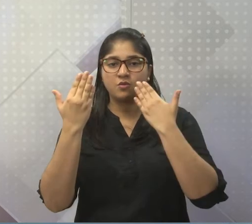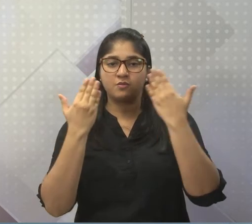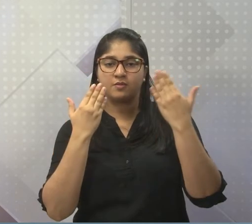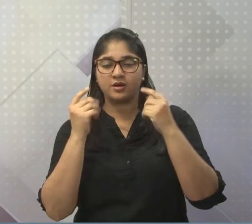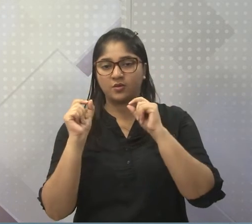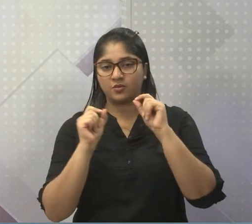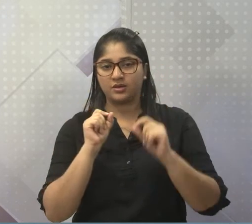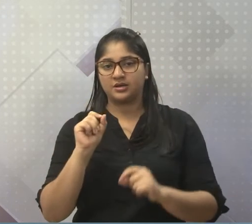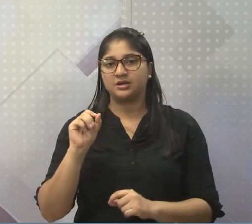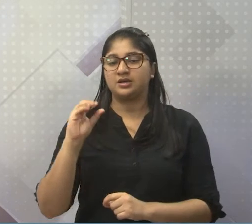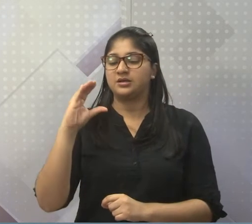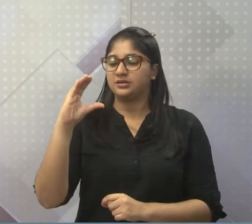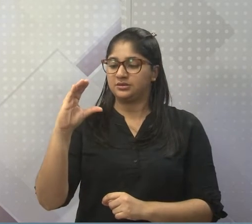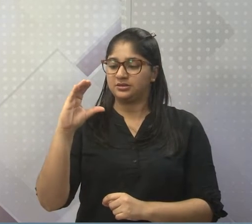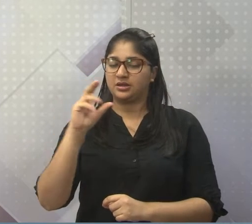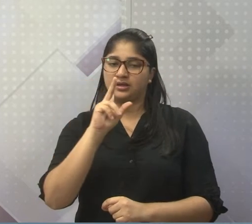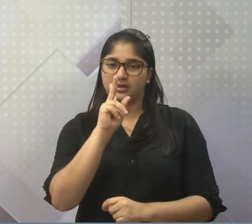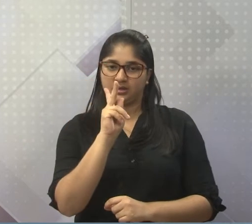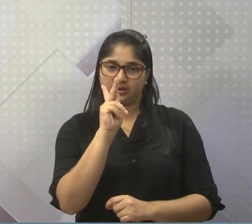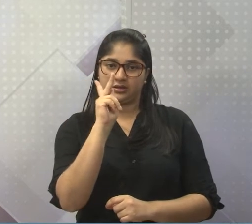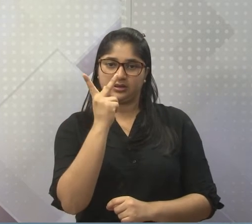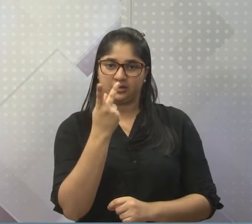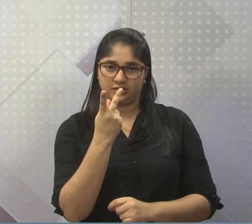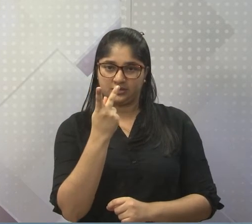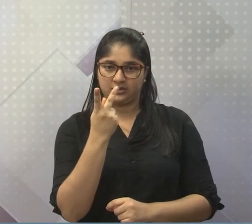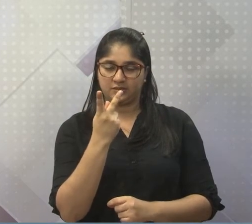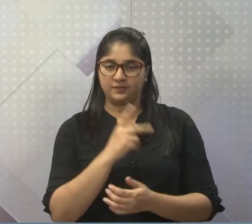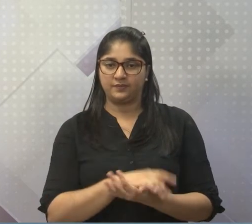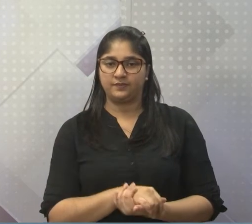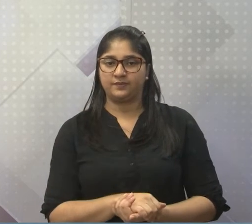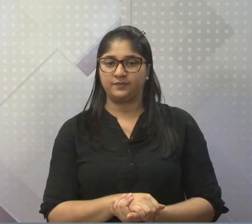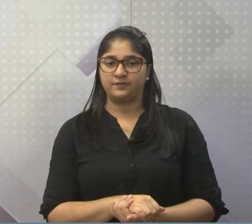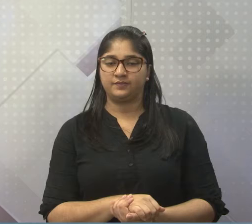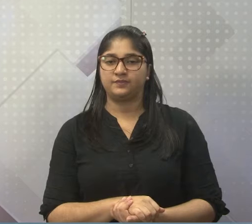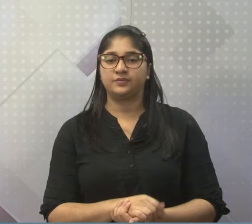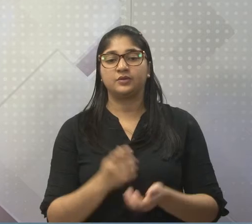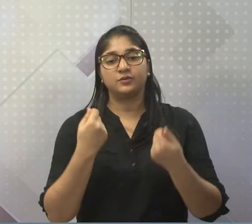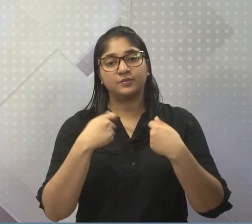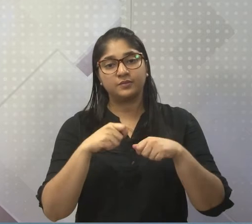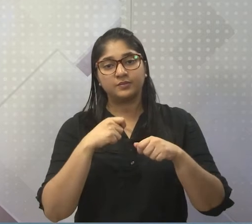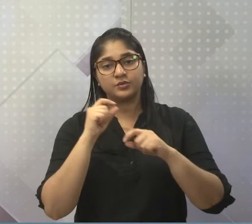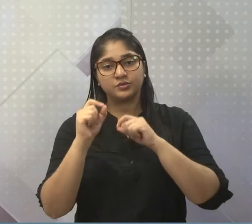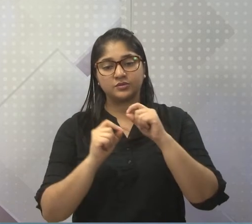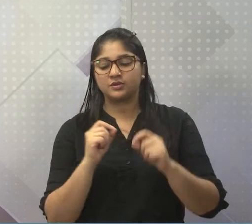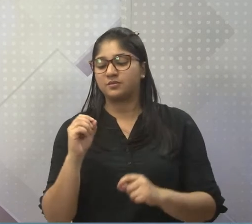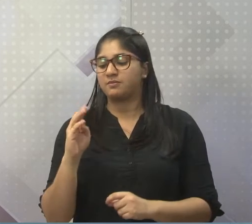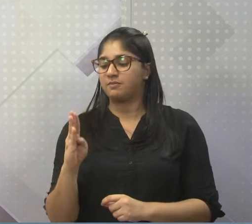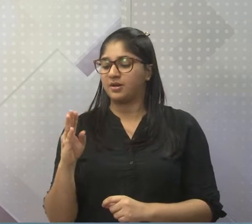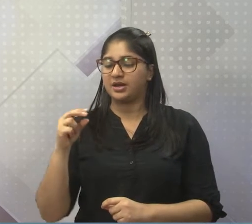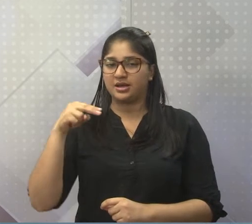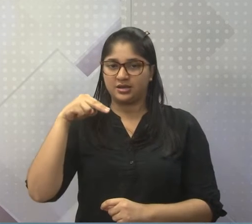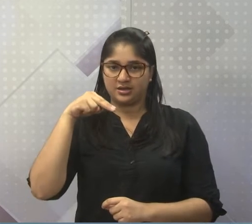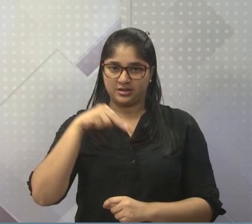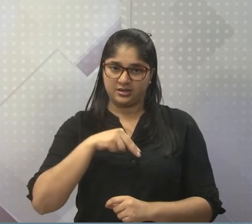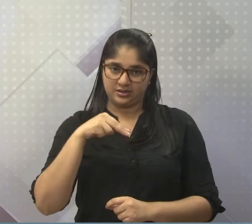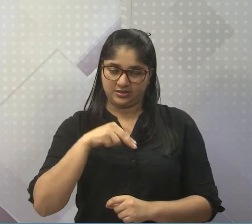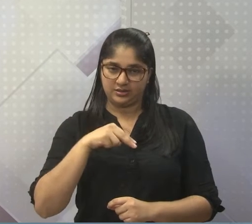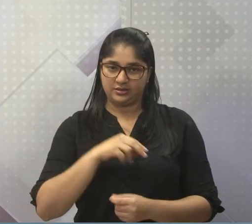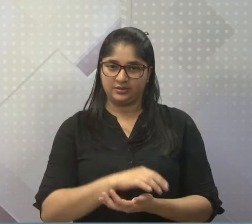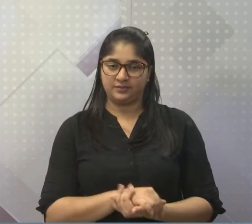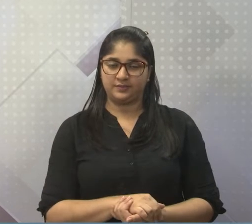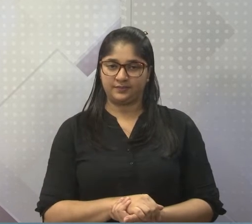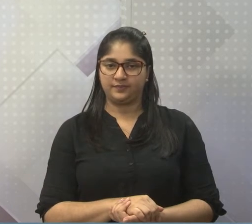com H. C e H no triângulo médio. Então, eu preciso pegar B com N no triângulo